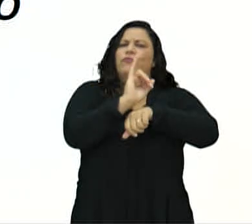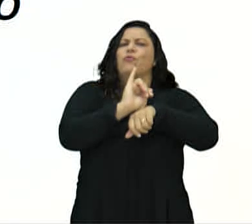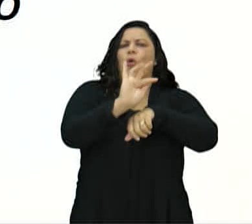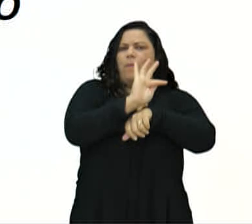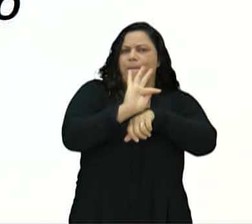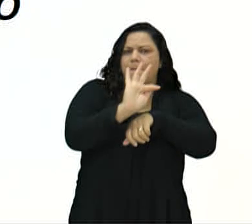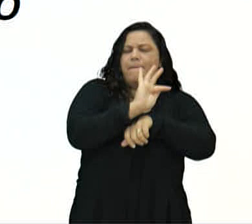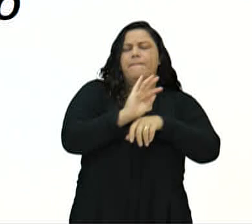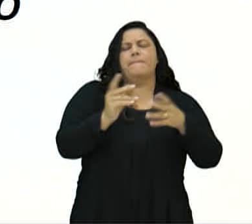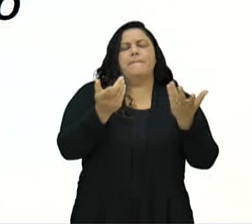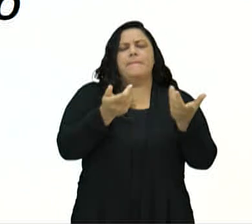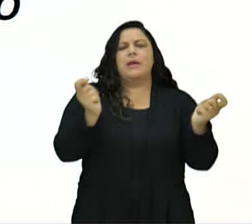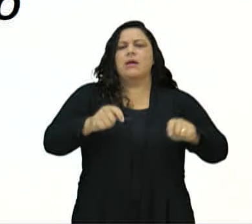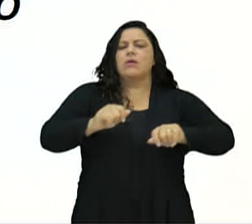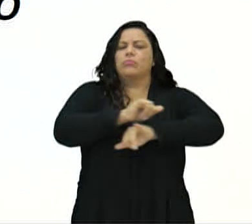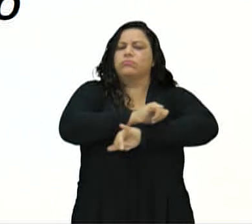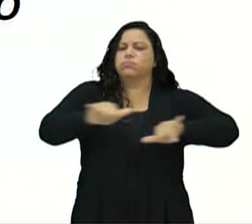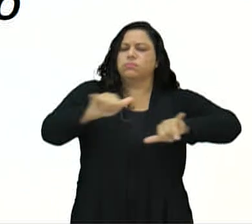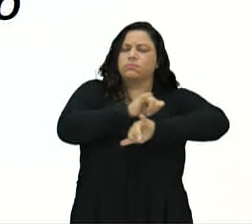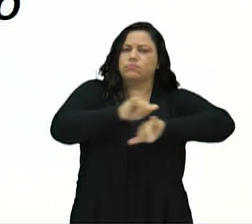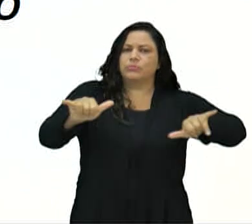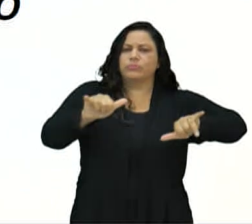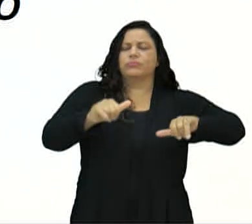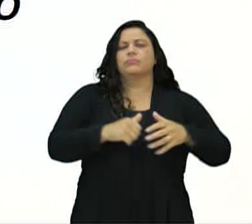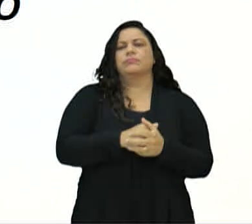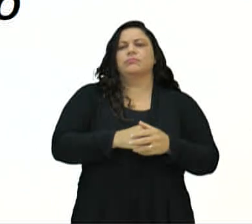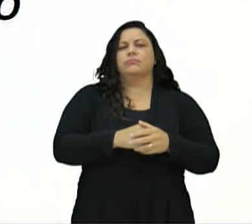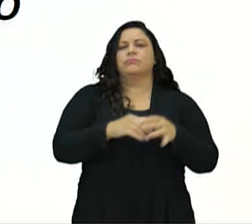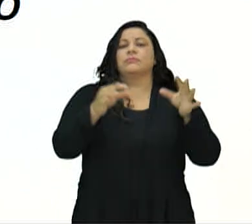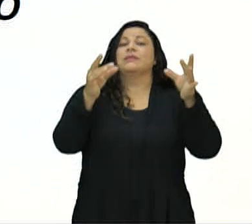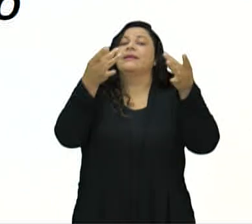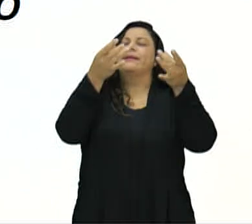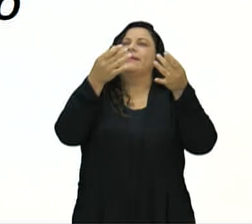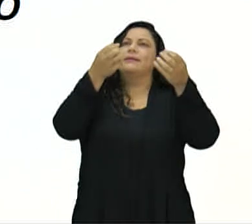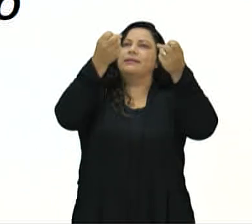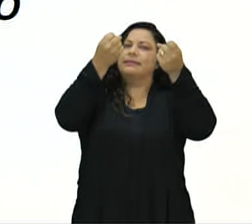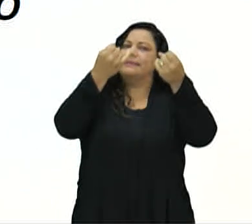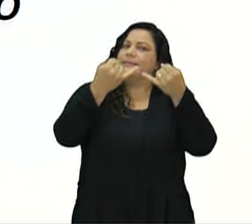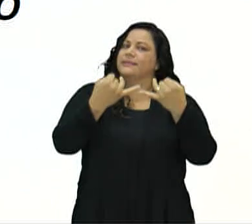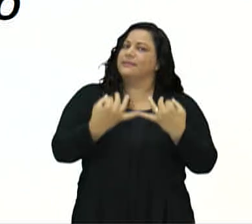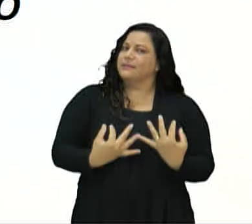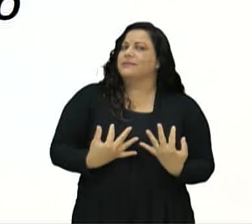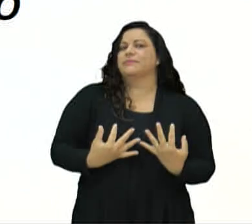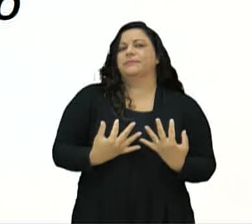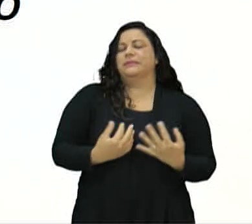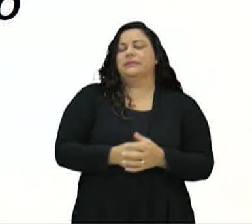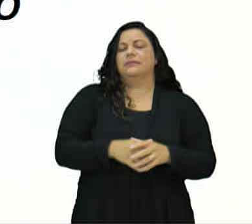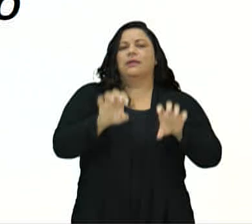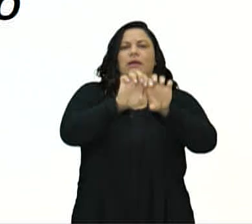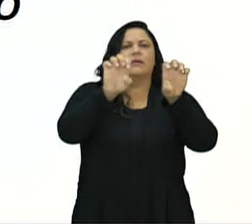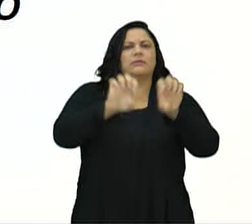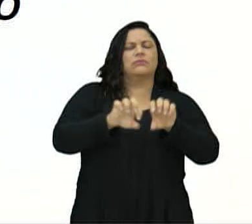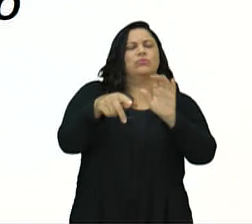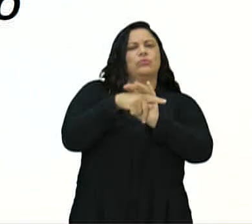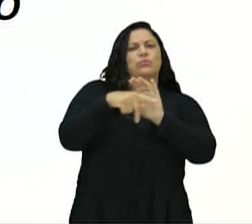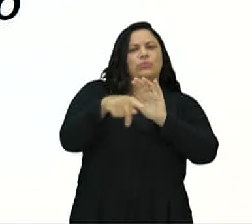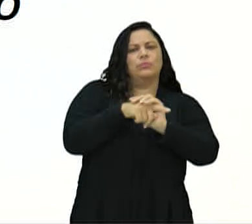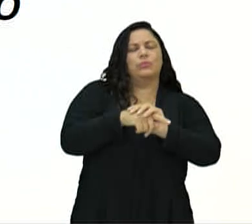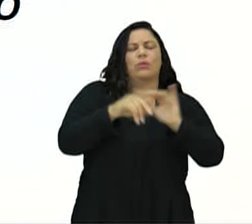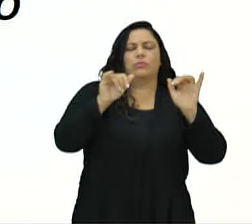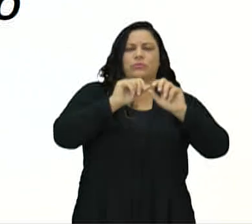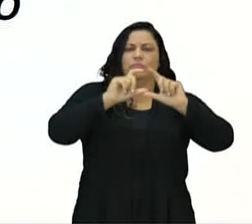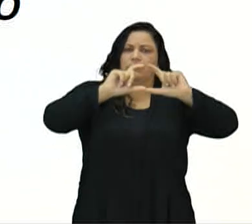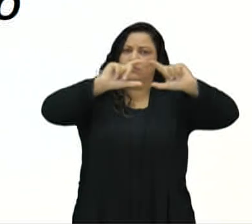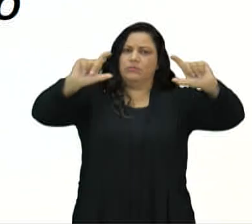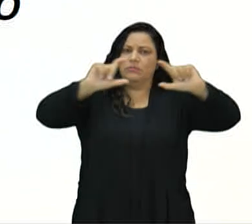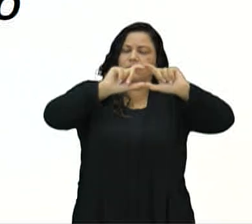persuasivo, expositivo e descritivo. Tem a seguinte estrutura. Um título, como temos